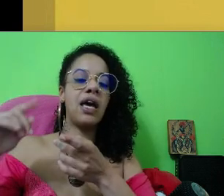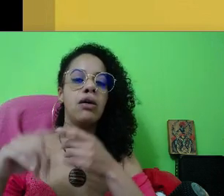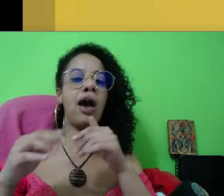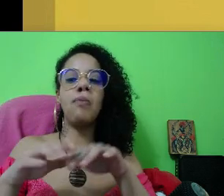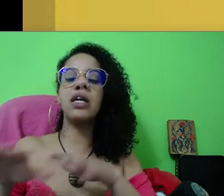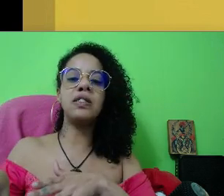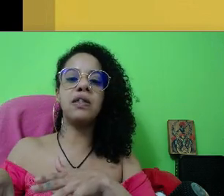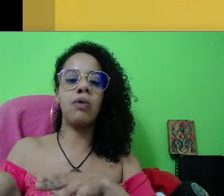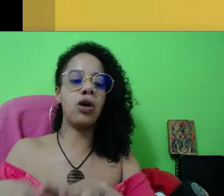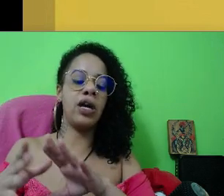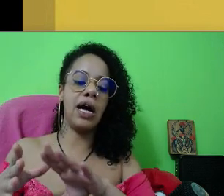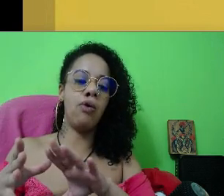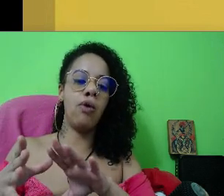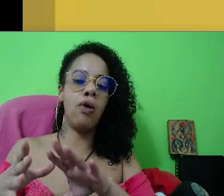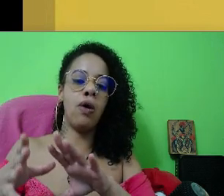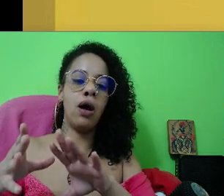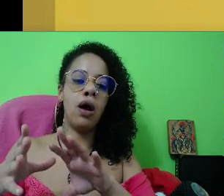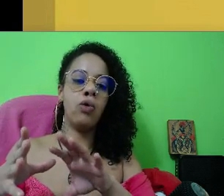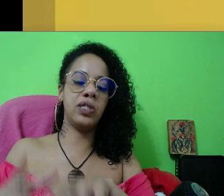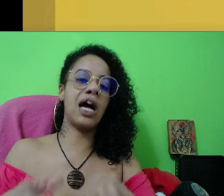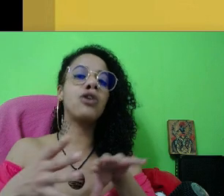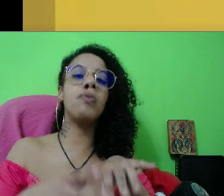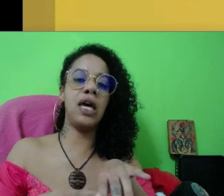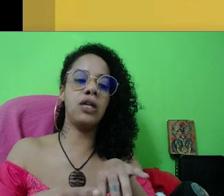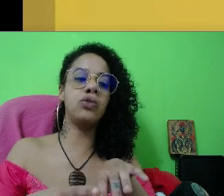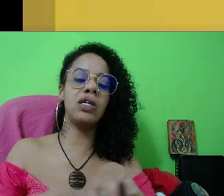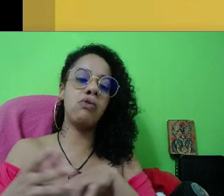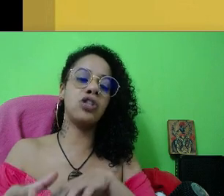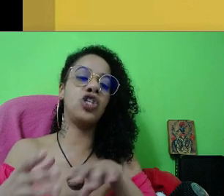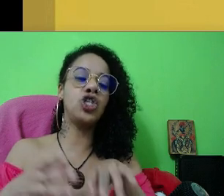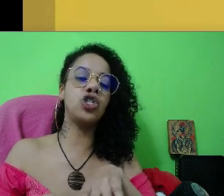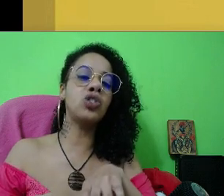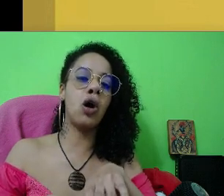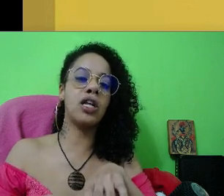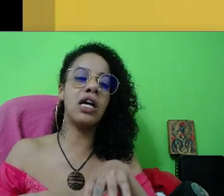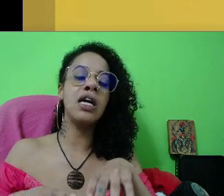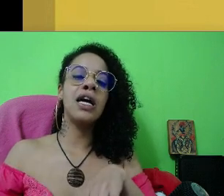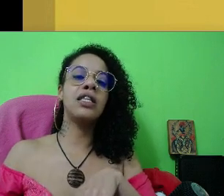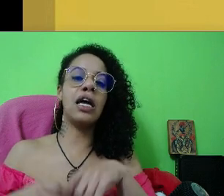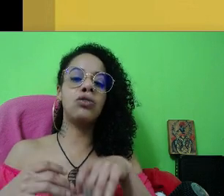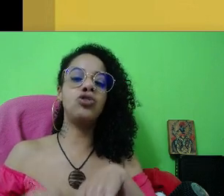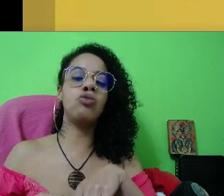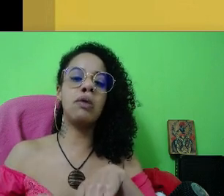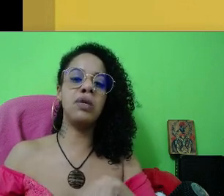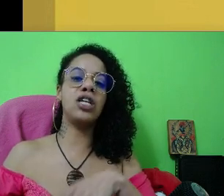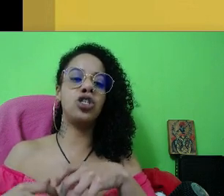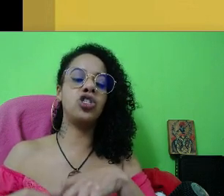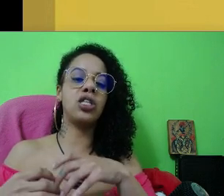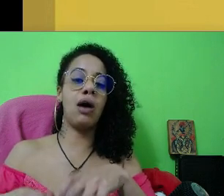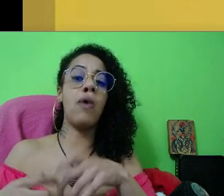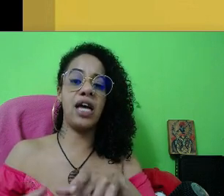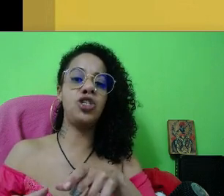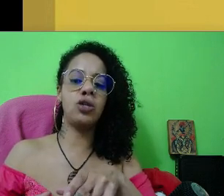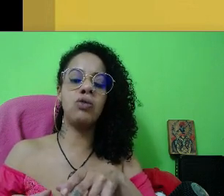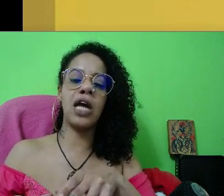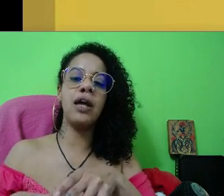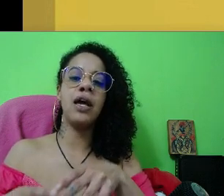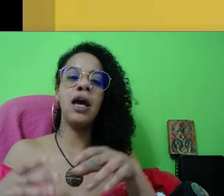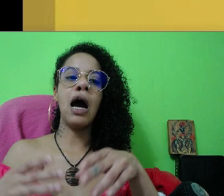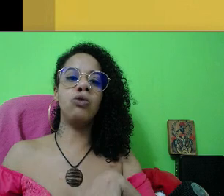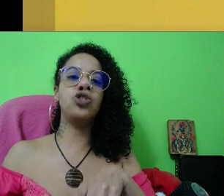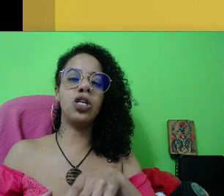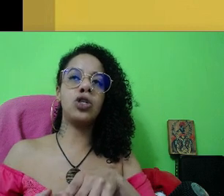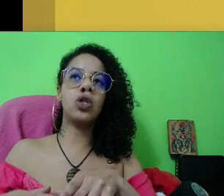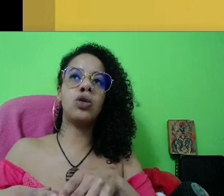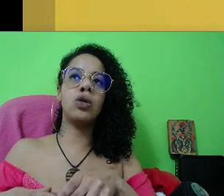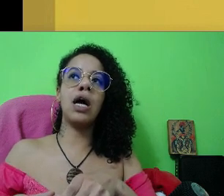um bom pai é uma questão agora os argumentos é o que a gente discorda dentro de um ambiente digital ético né